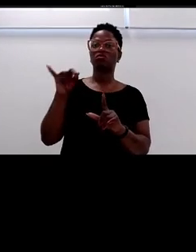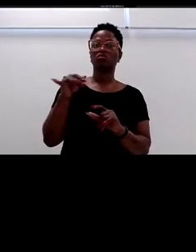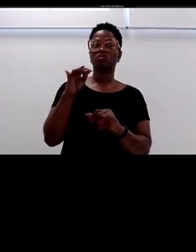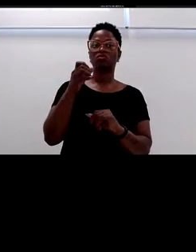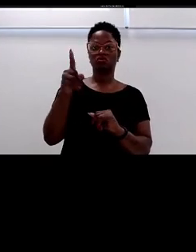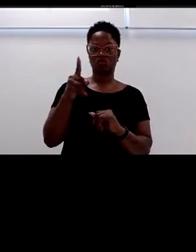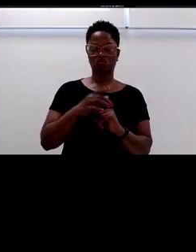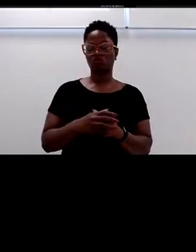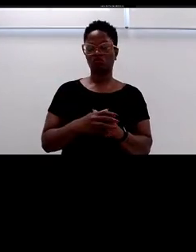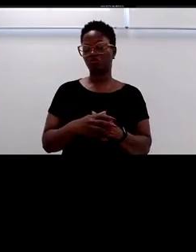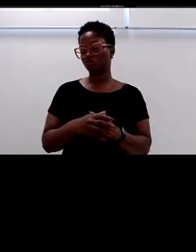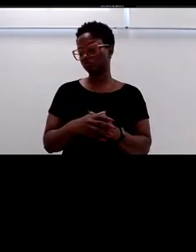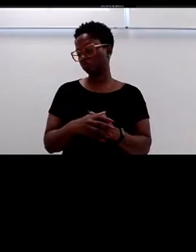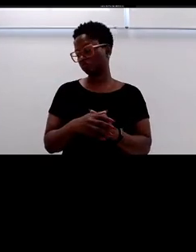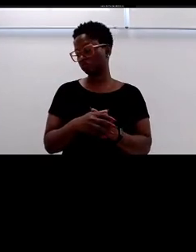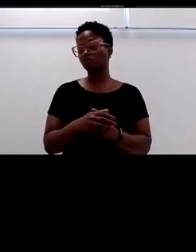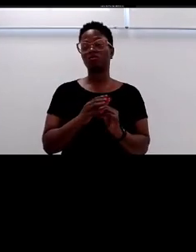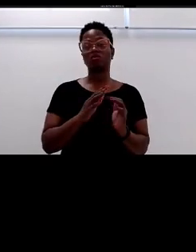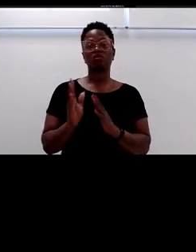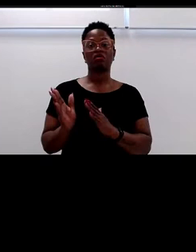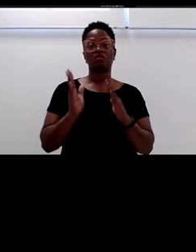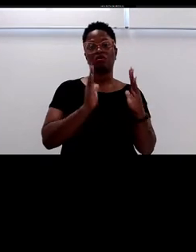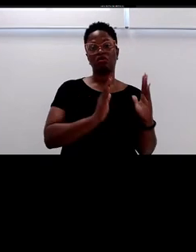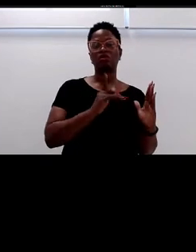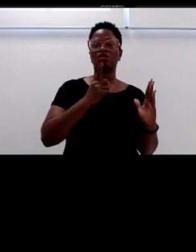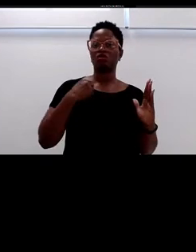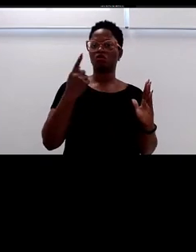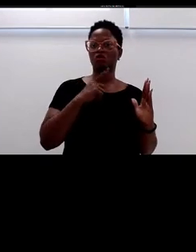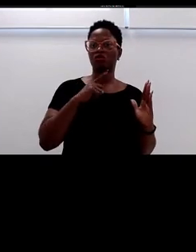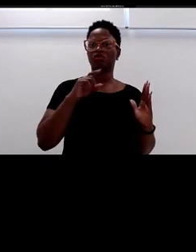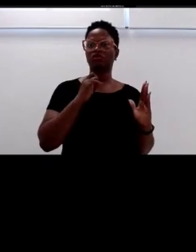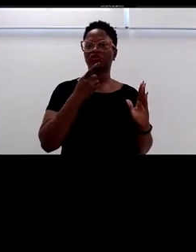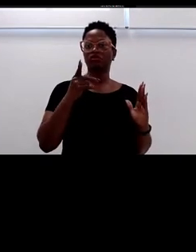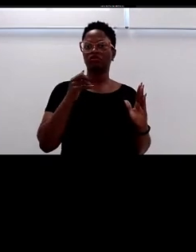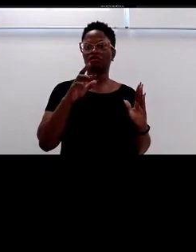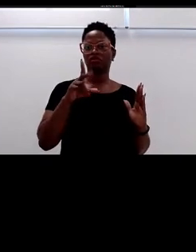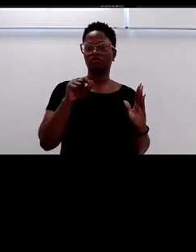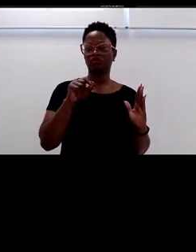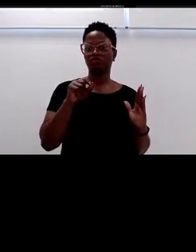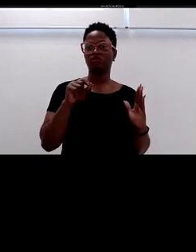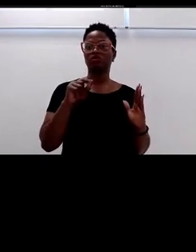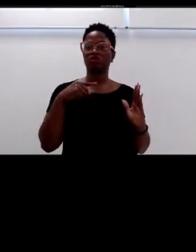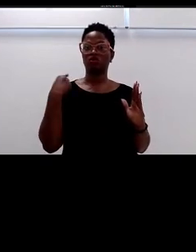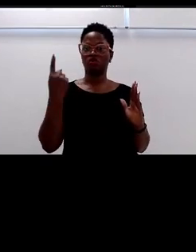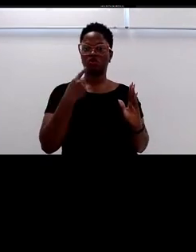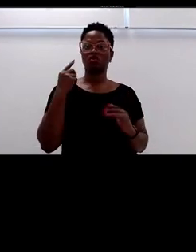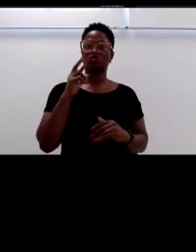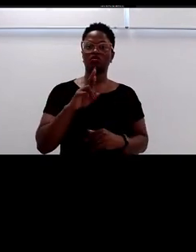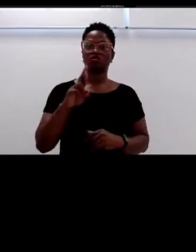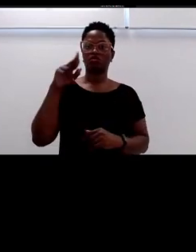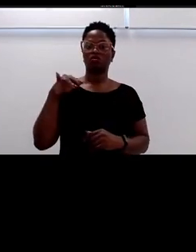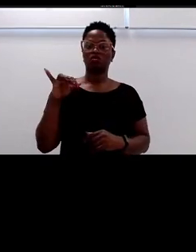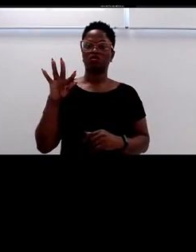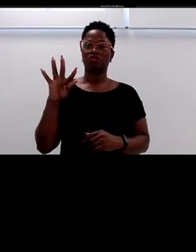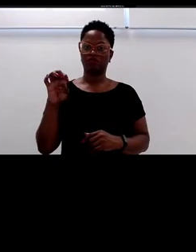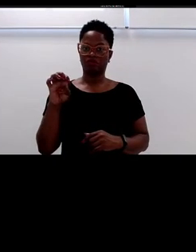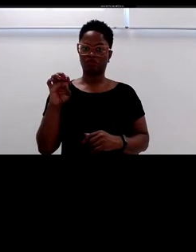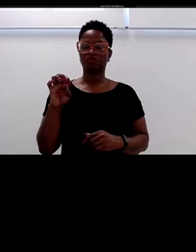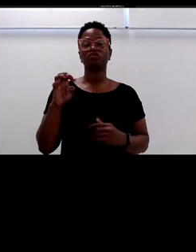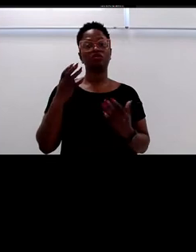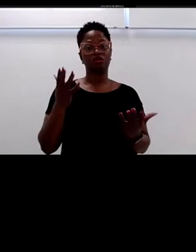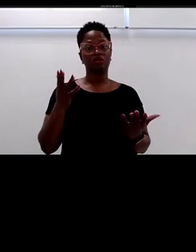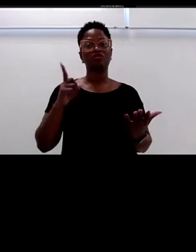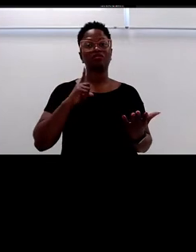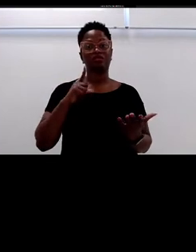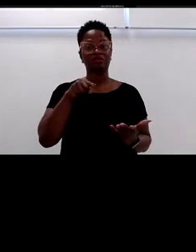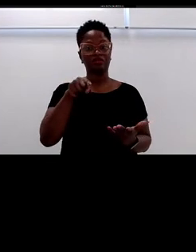E do outro lado, a gente tem São Pedro, Nossa Senhora dos Navegantes e uma criança. Então, a partir dessa